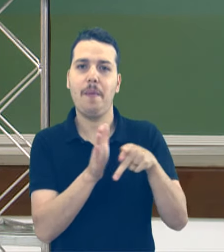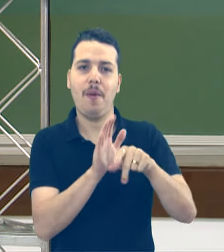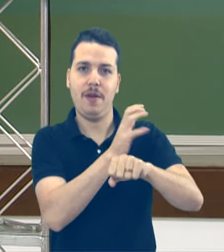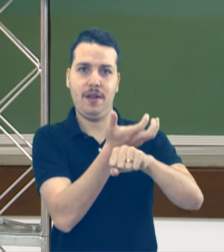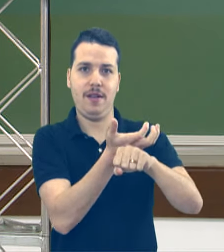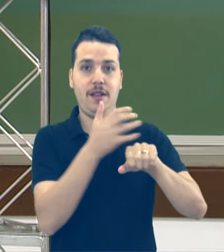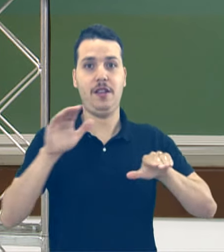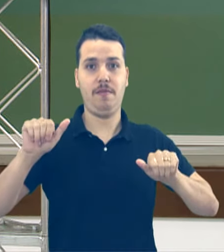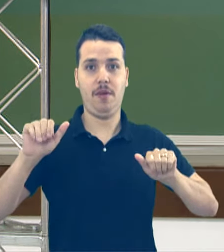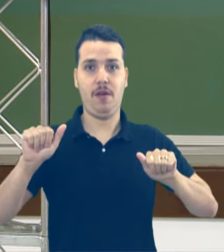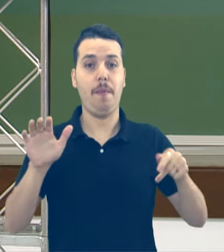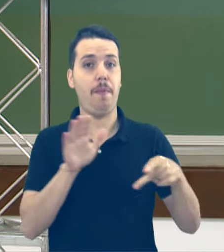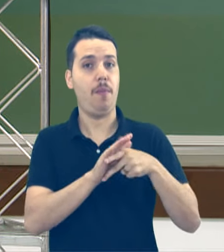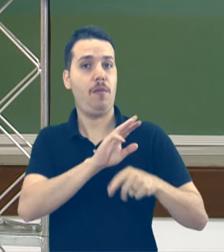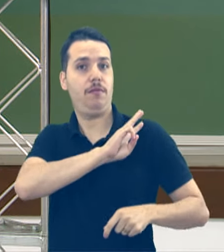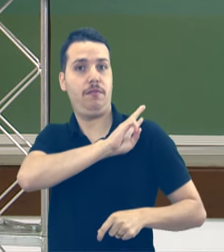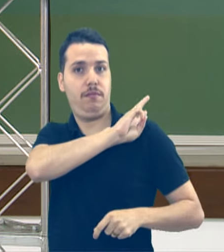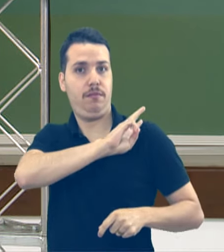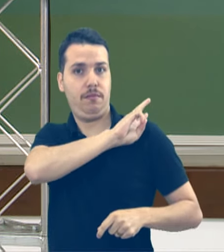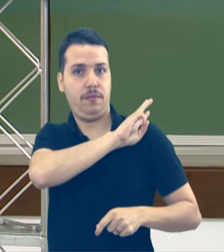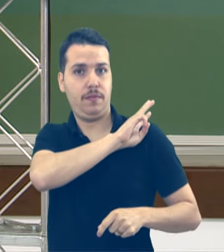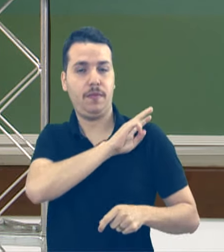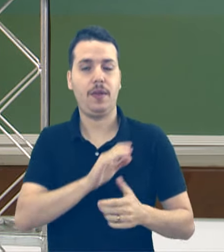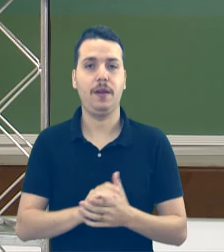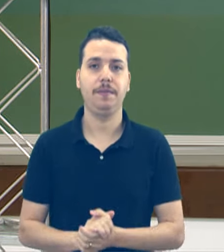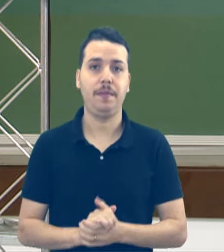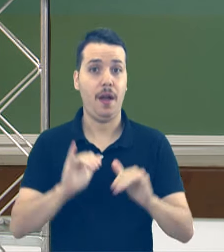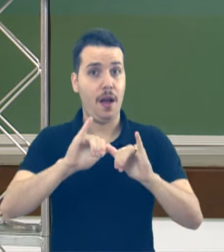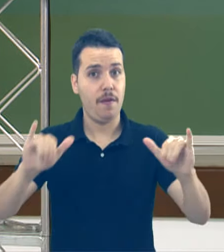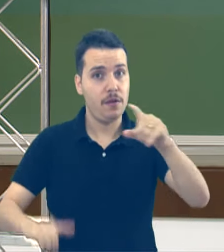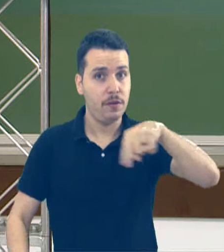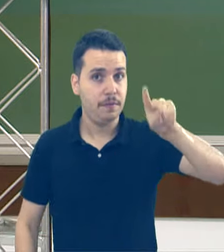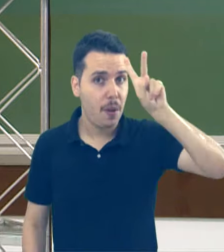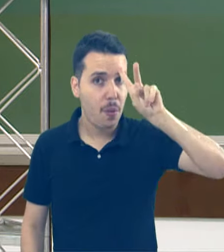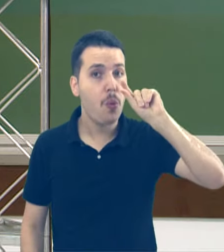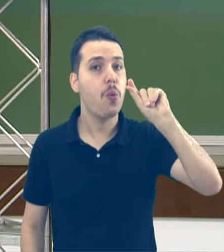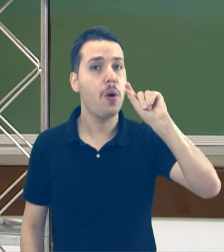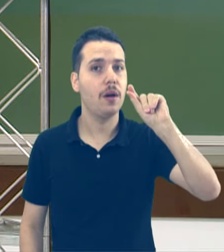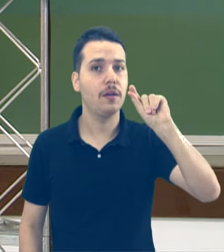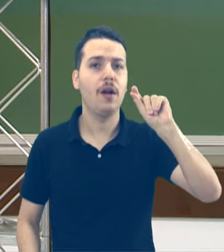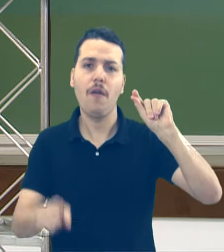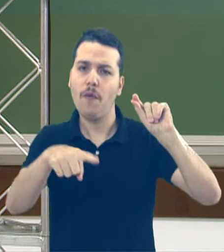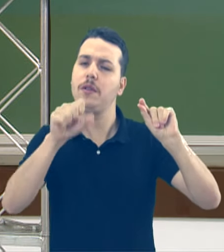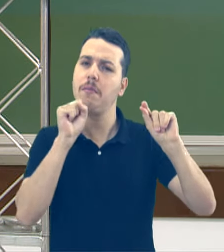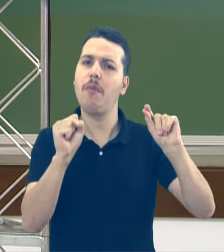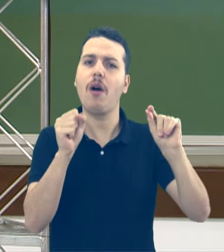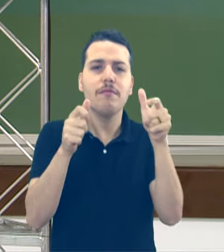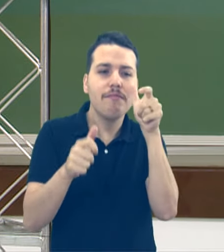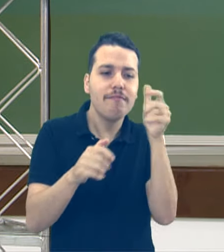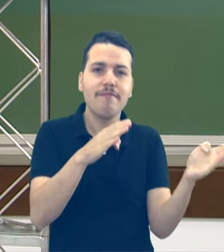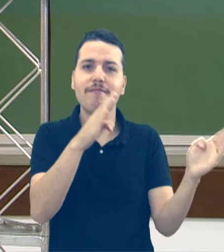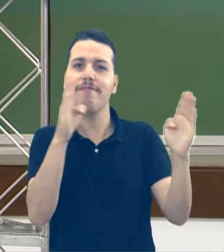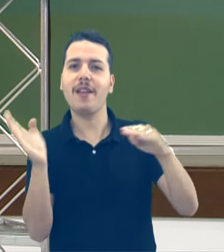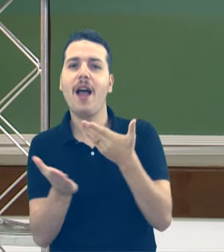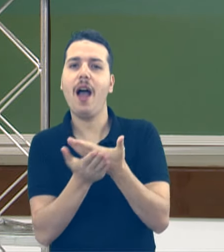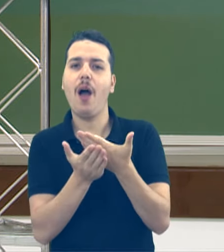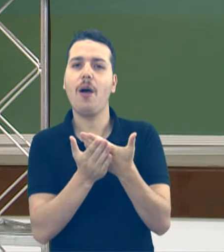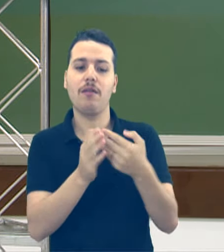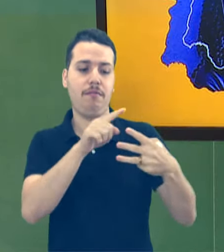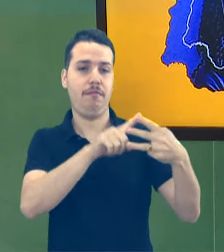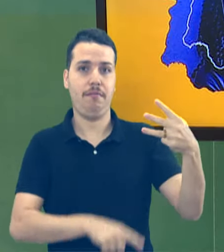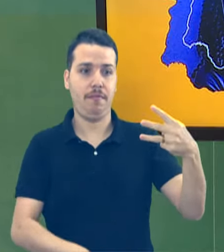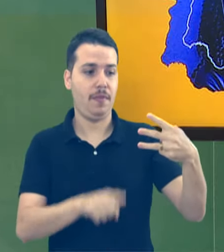terceira série do ensino médio. Lembrando vocês que vocês podem assistir essa aula pelo